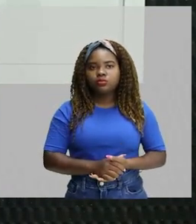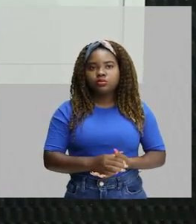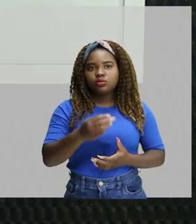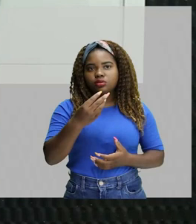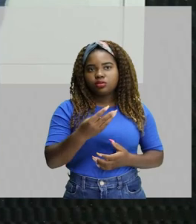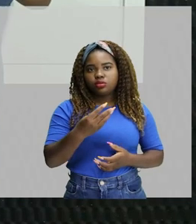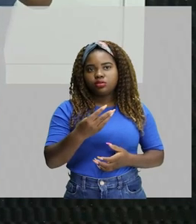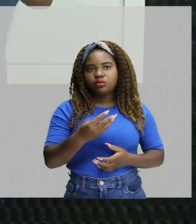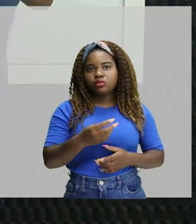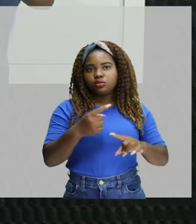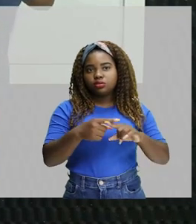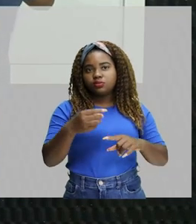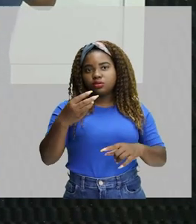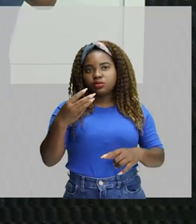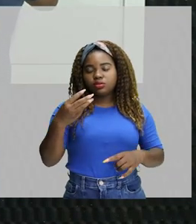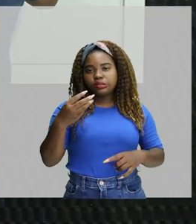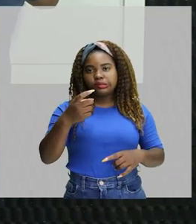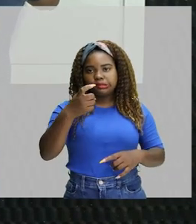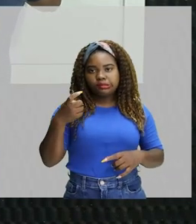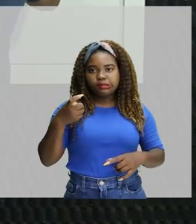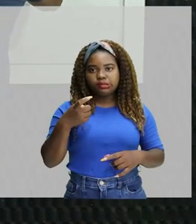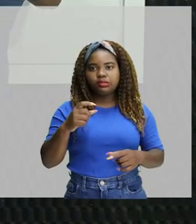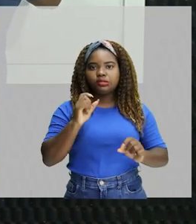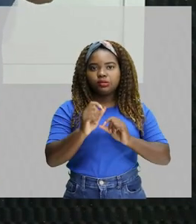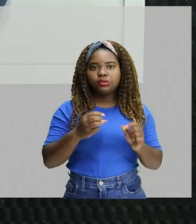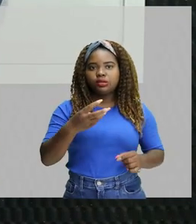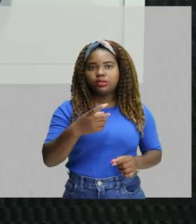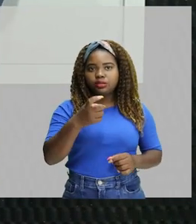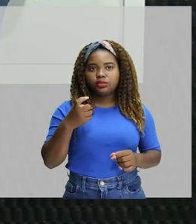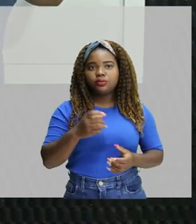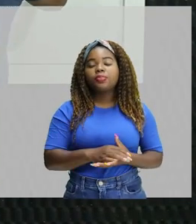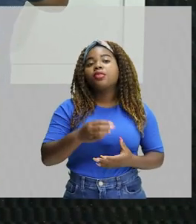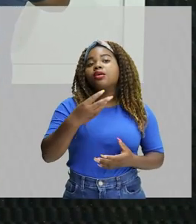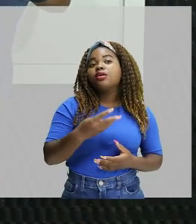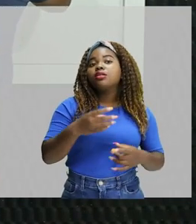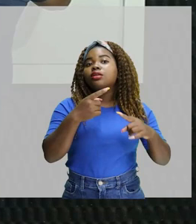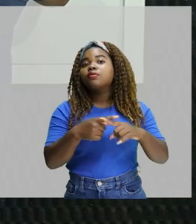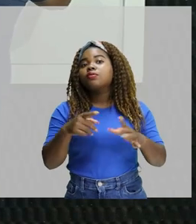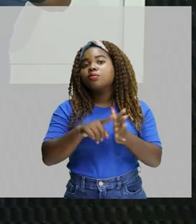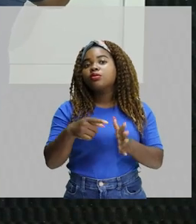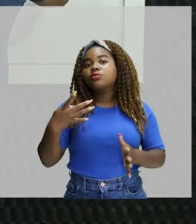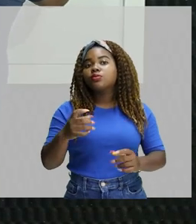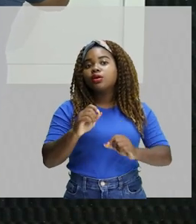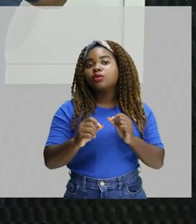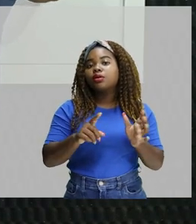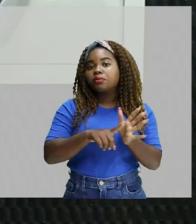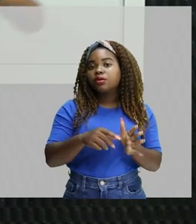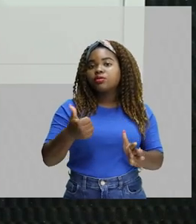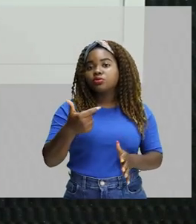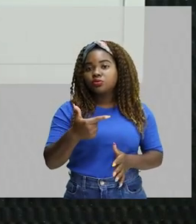3 m x dá 3x e 3 m por4 dá -